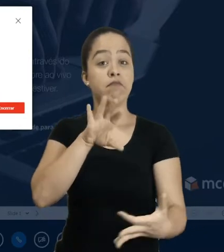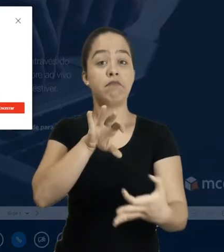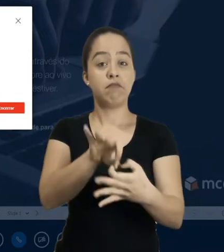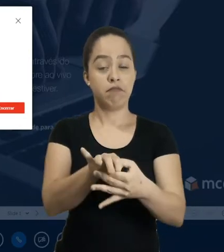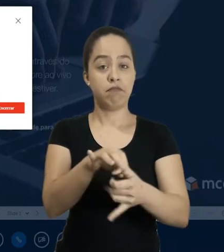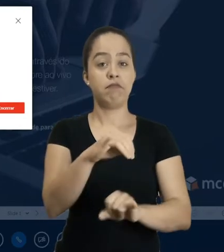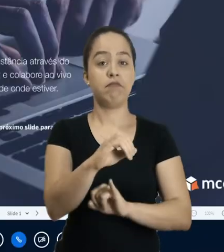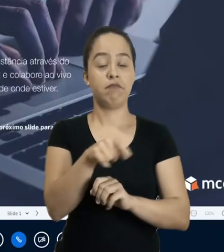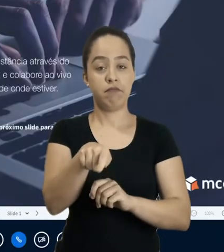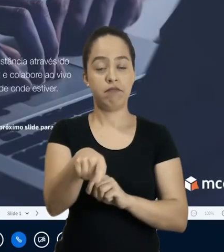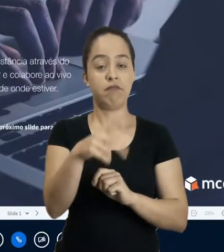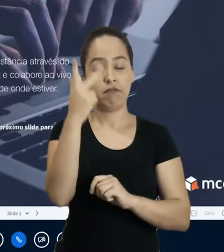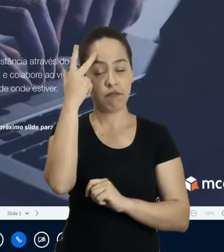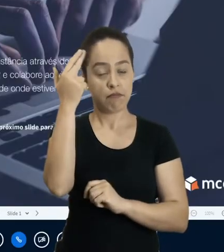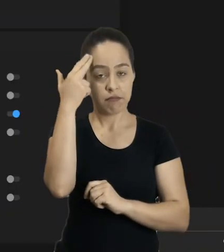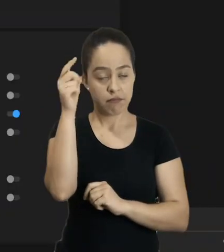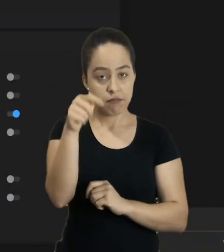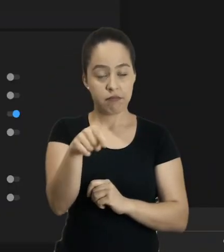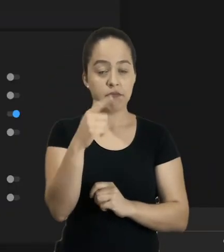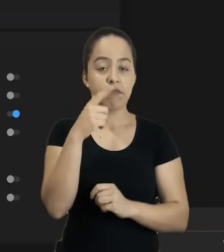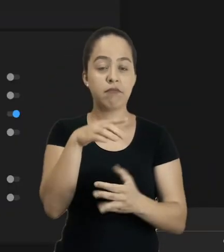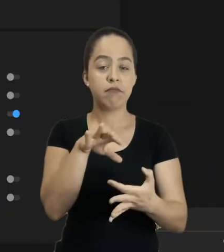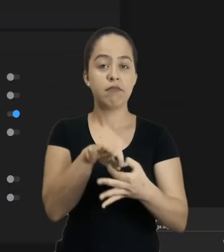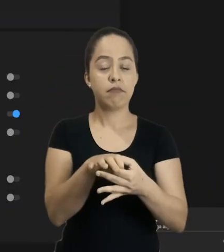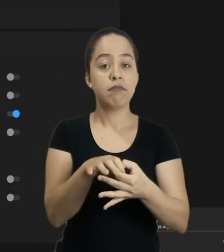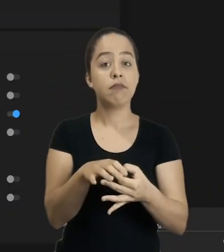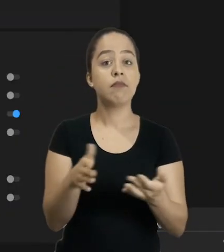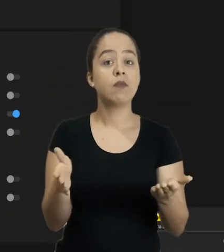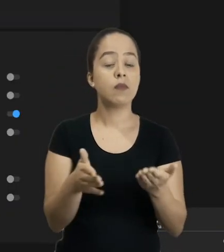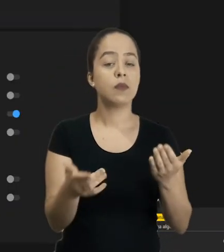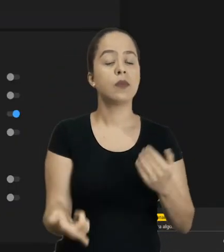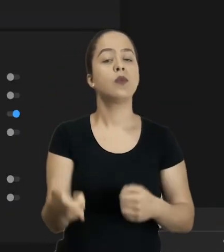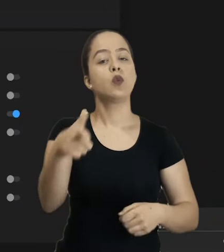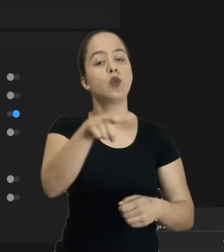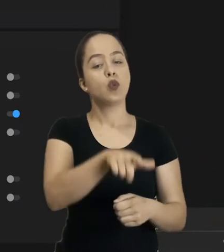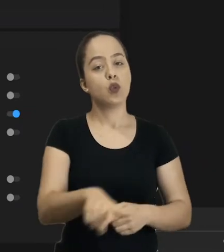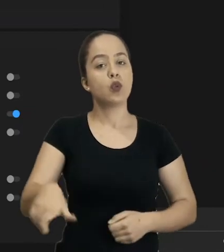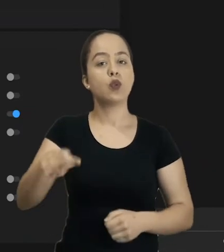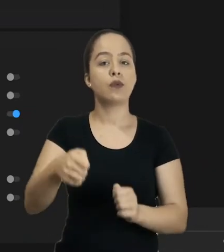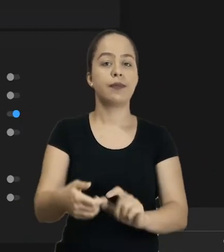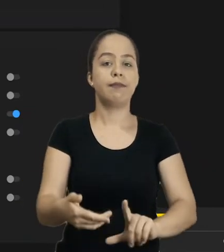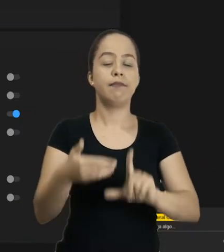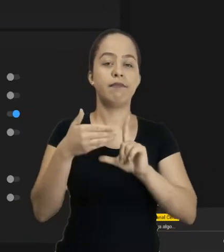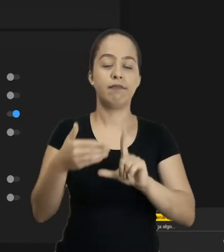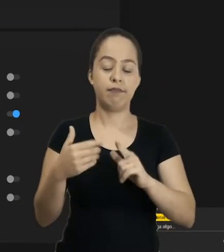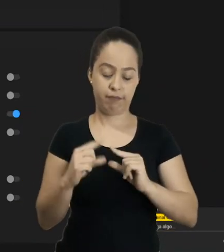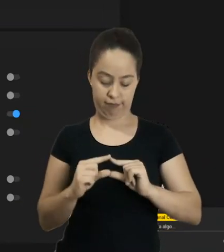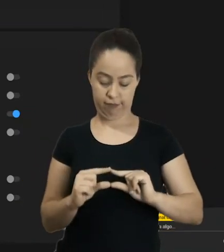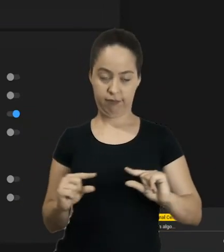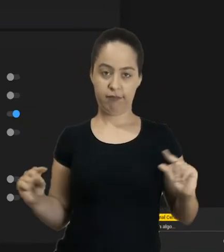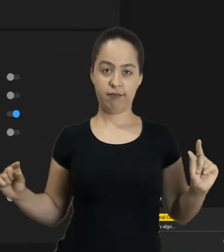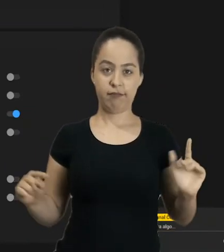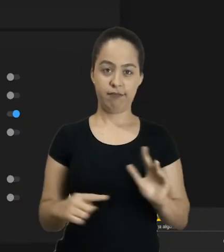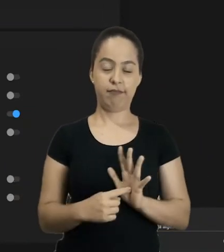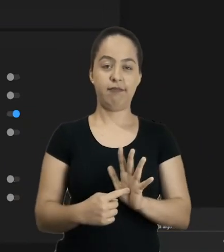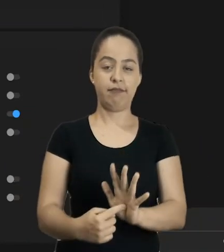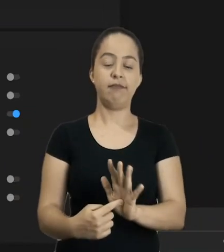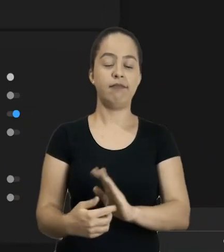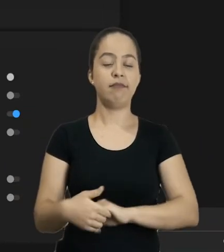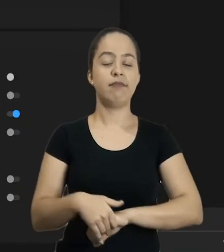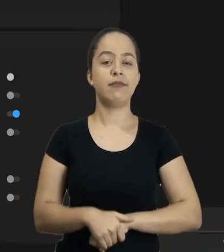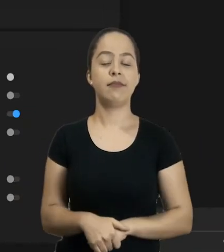olha, conectou, fechei aqui, ele vai receber novamente aqui a transmissão.